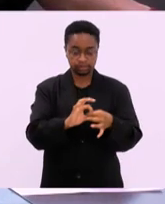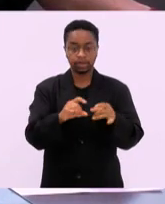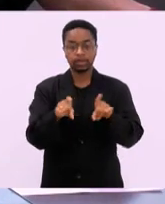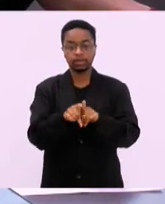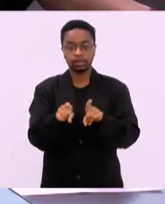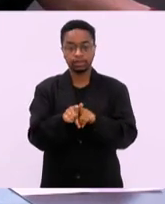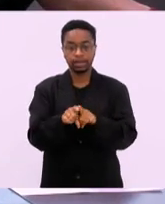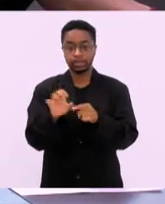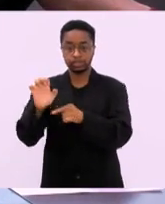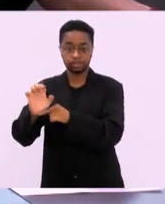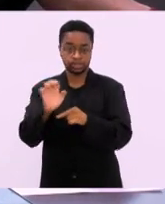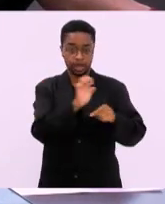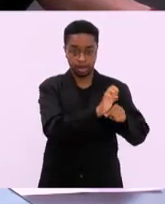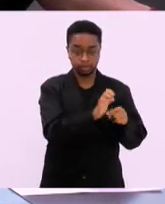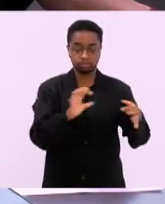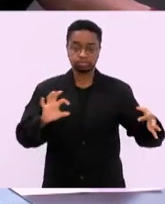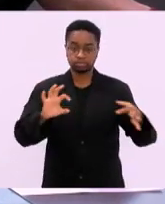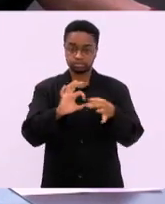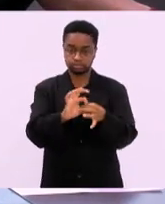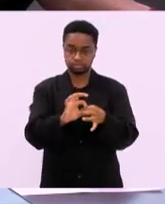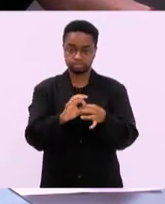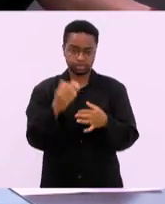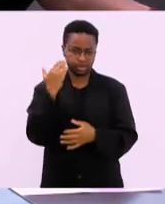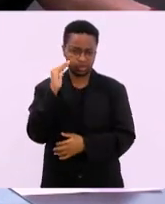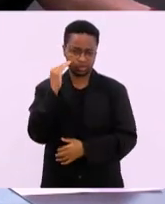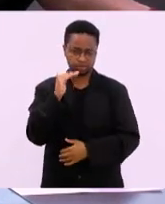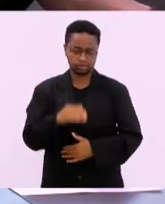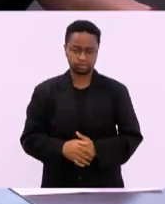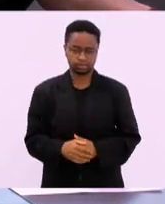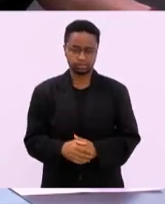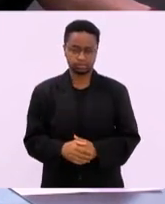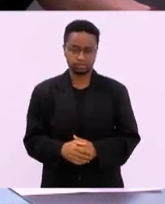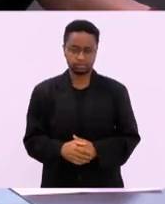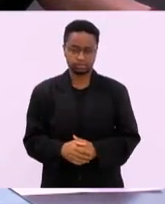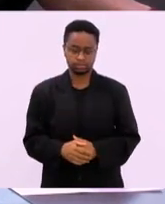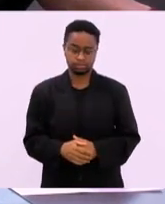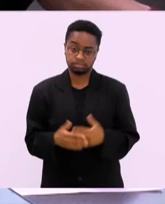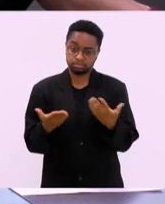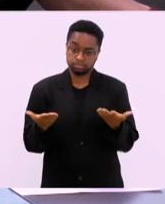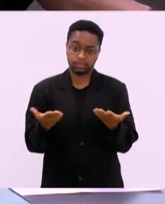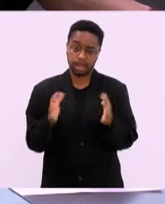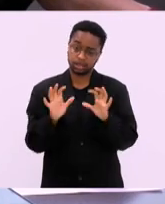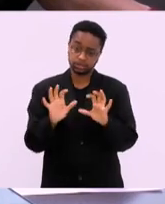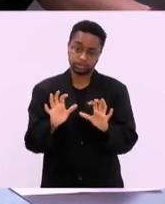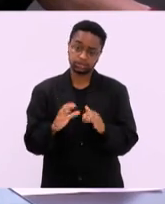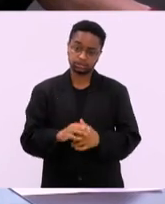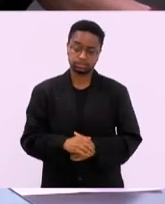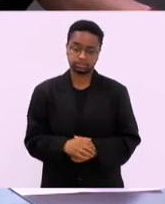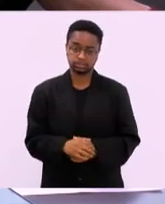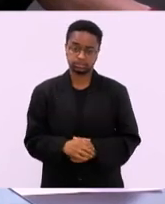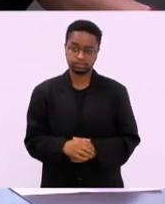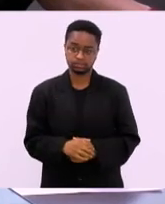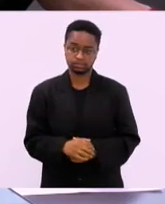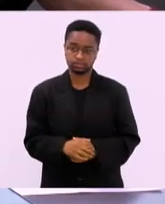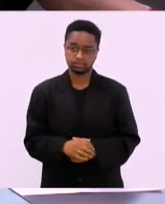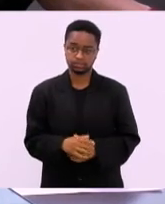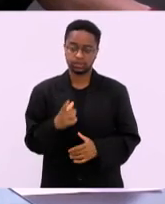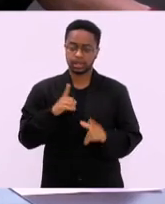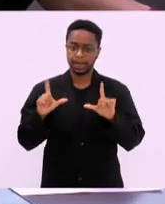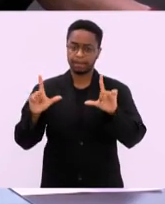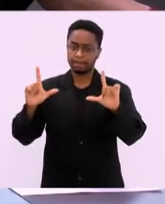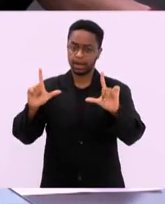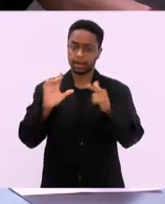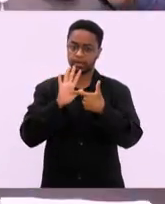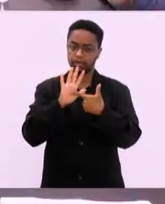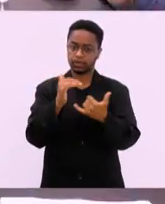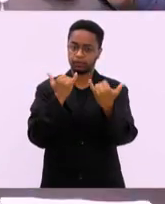linhas interestaduais. Entendeu? É um pouco nesse sentido. A placa informativa